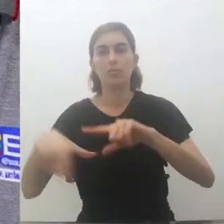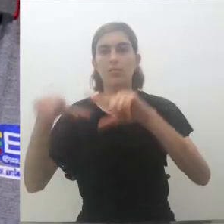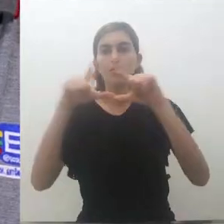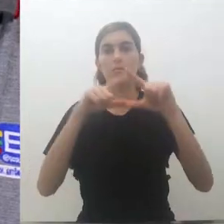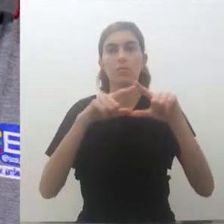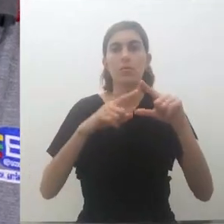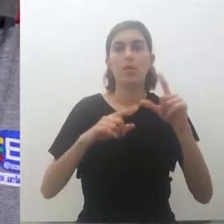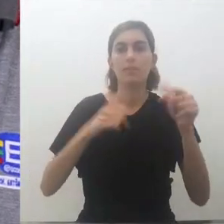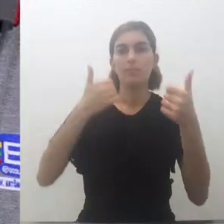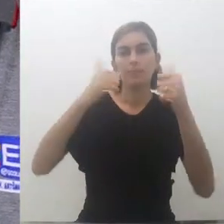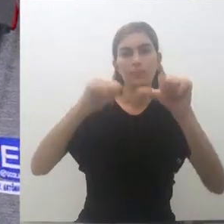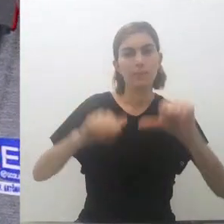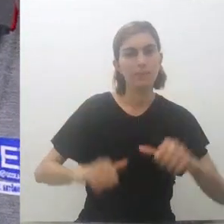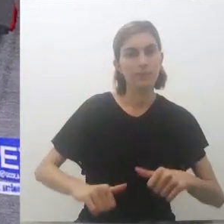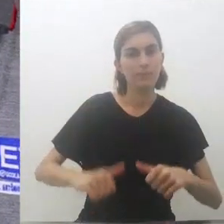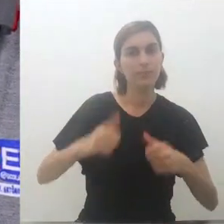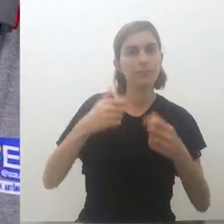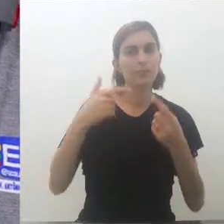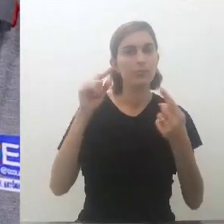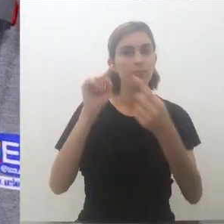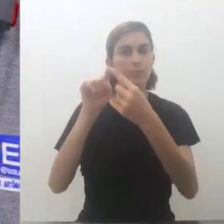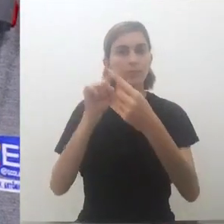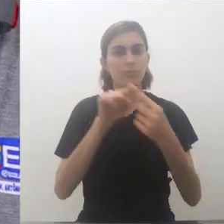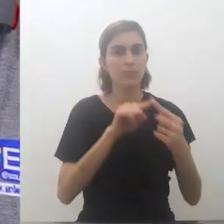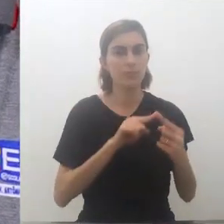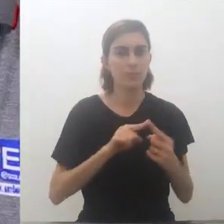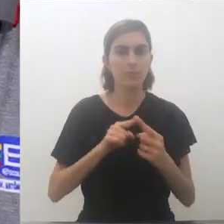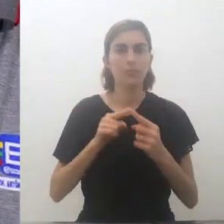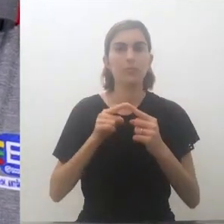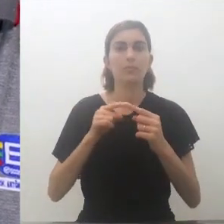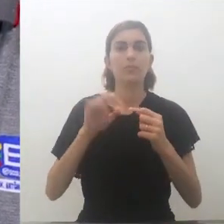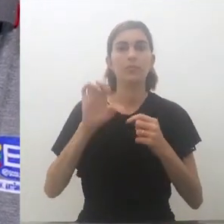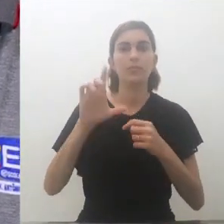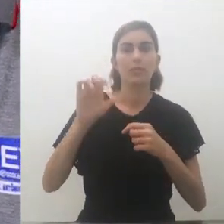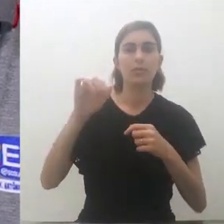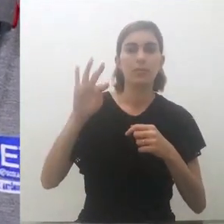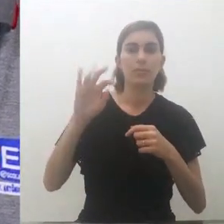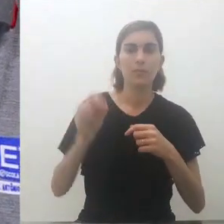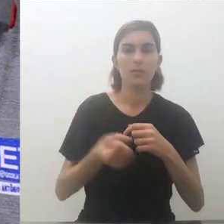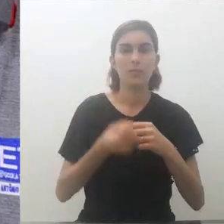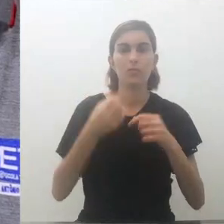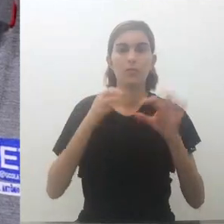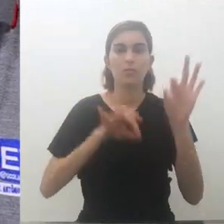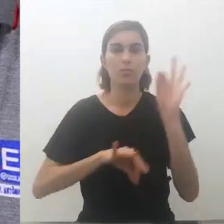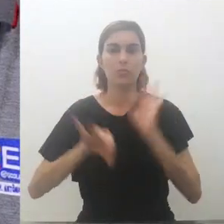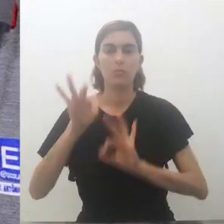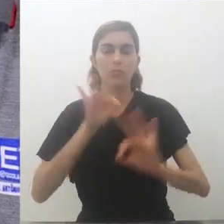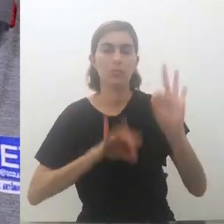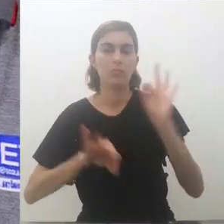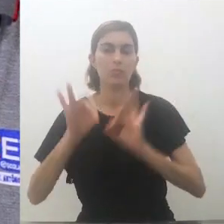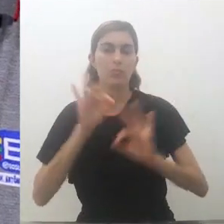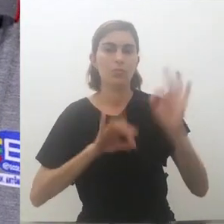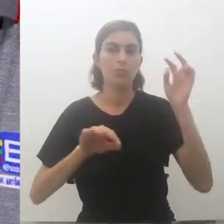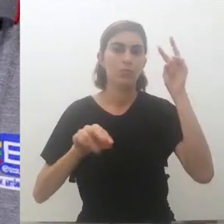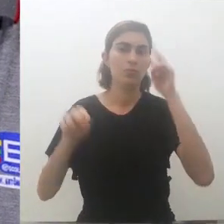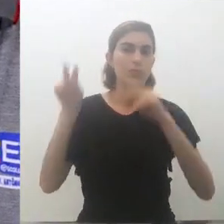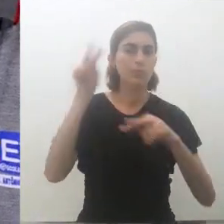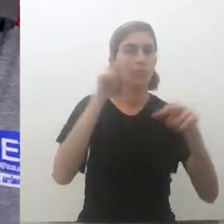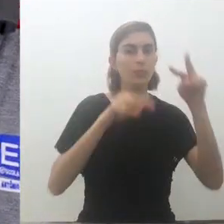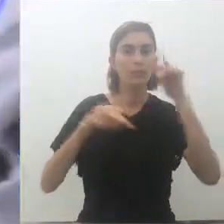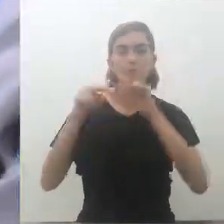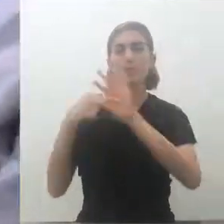avaliando a relação dos elementos, o arranjo visual que eles